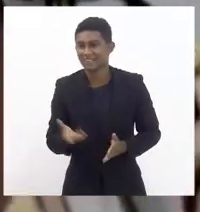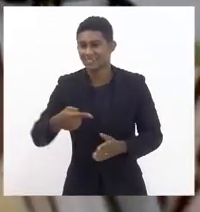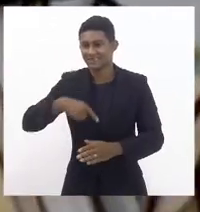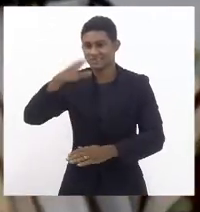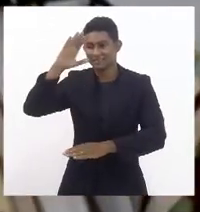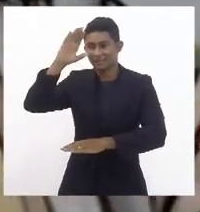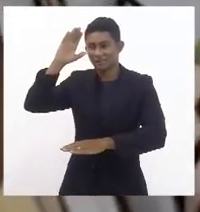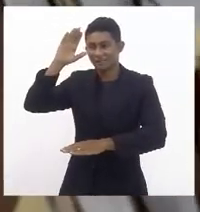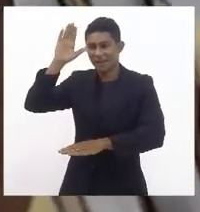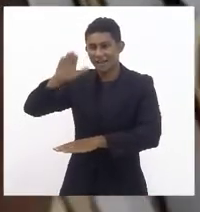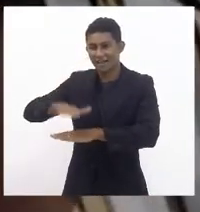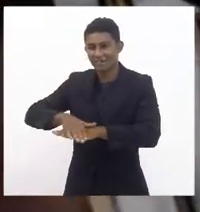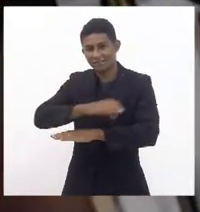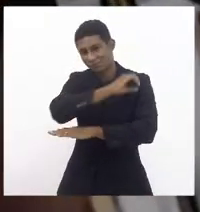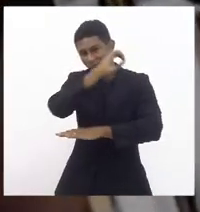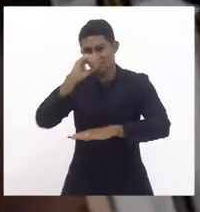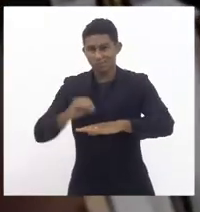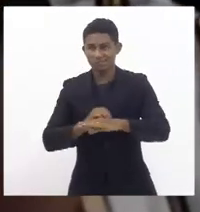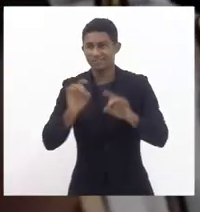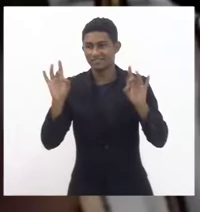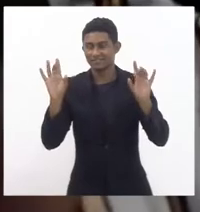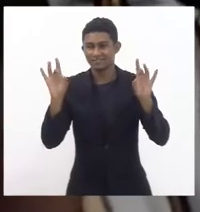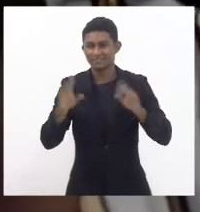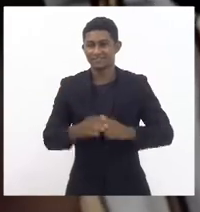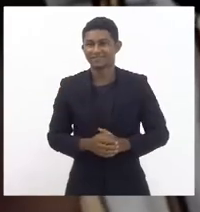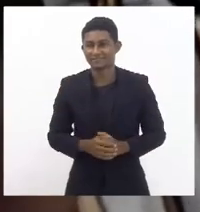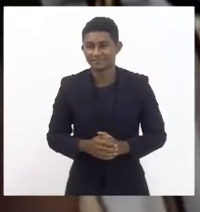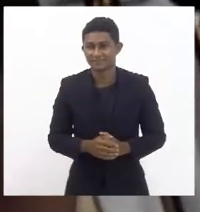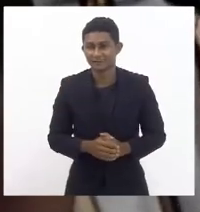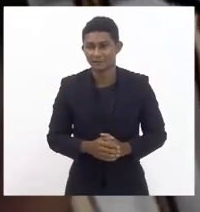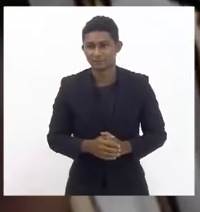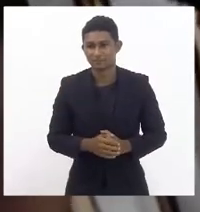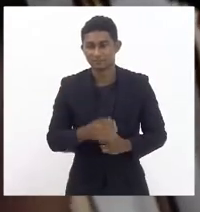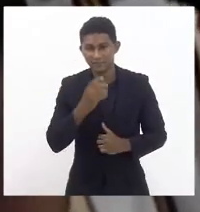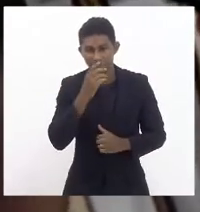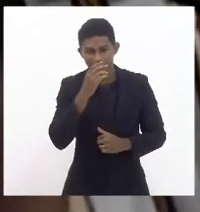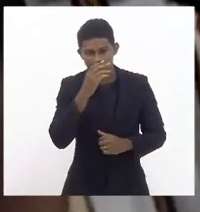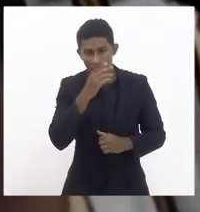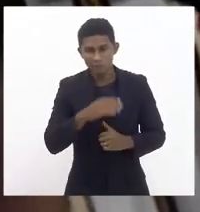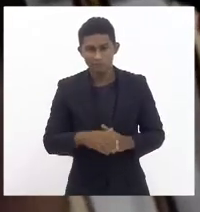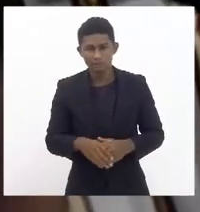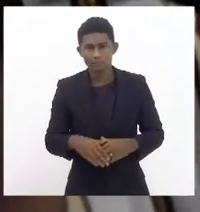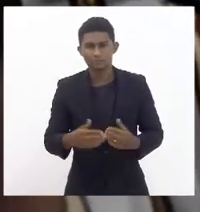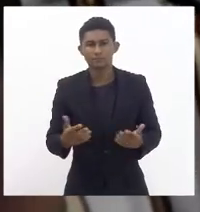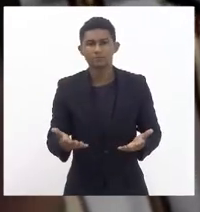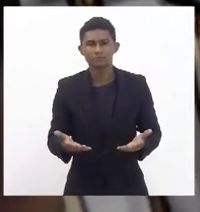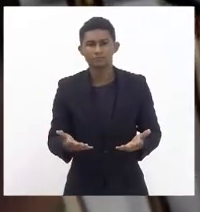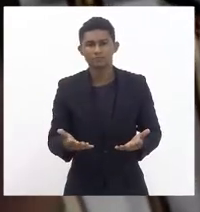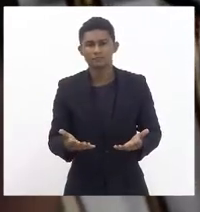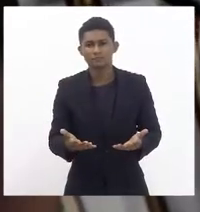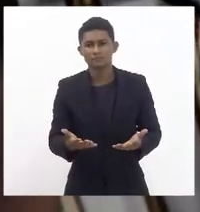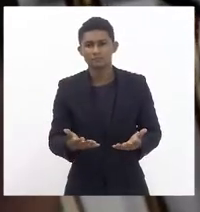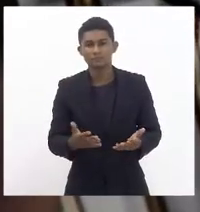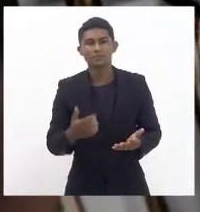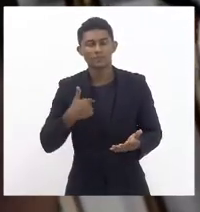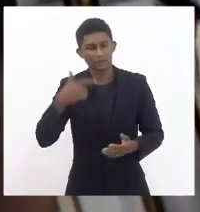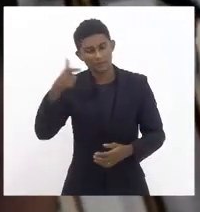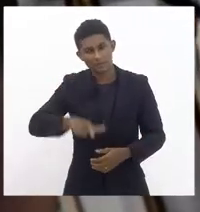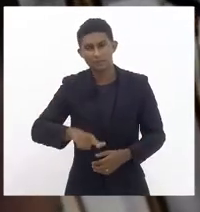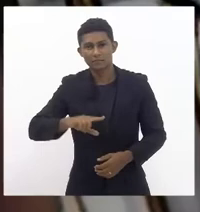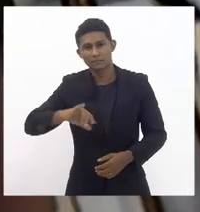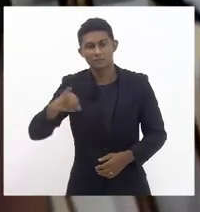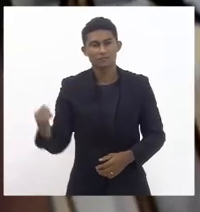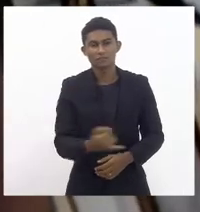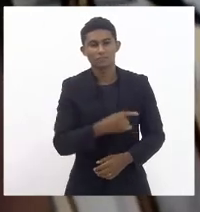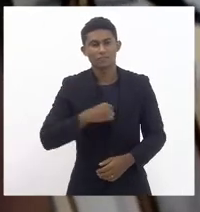e Por que nossa até temática assim o primeiro parabrisa aproveite para isso pela ordem Presidente Boa